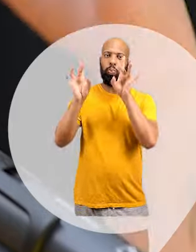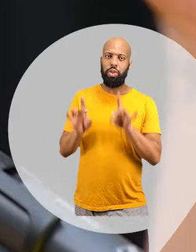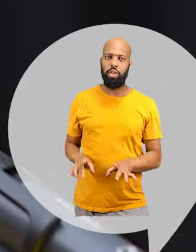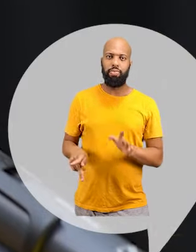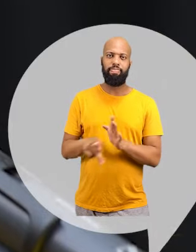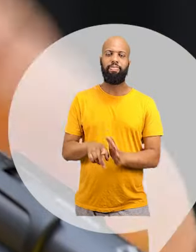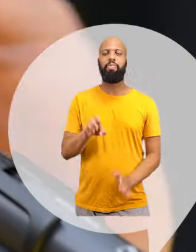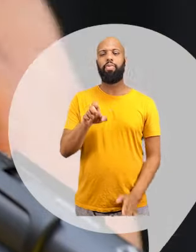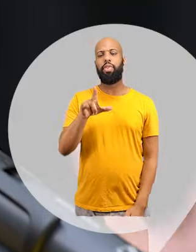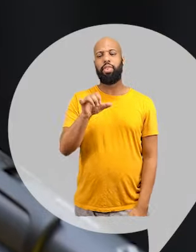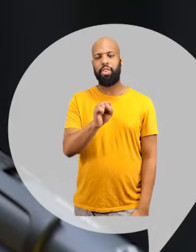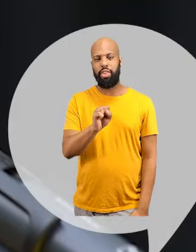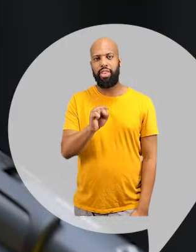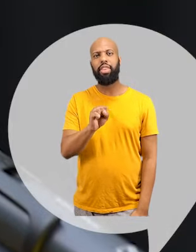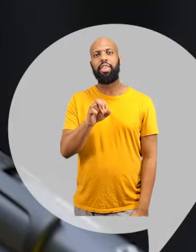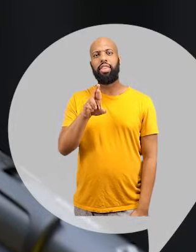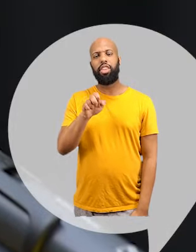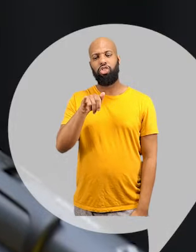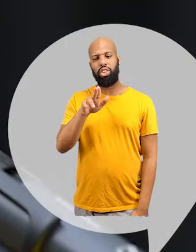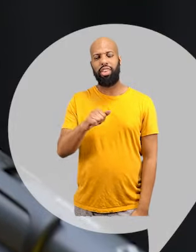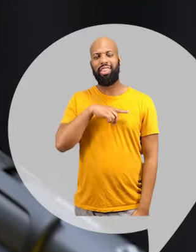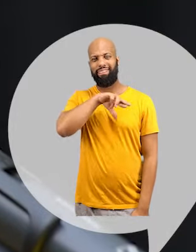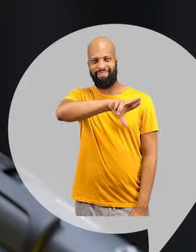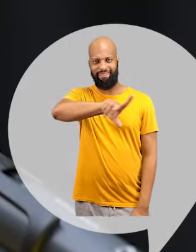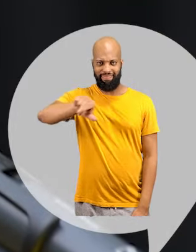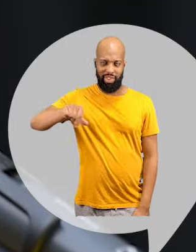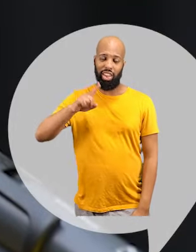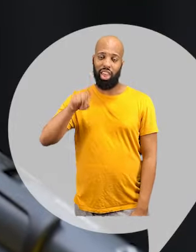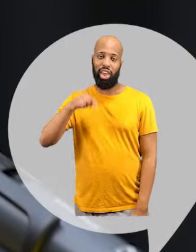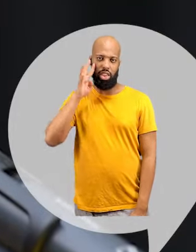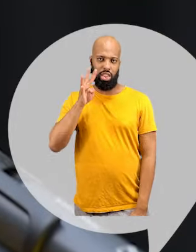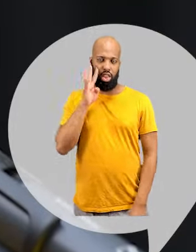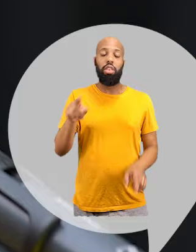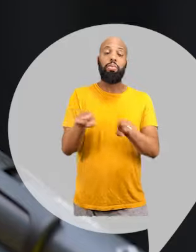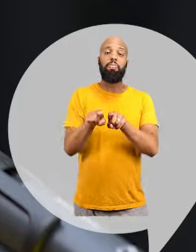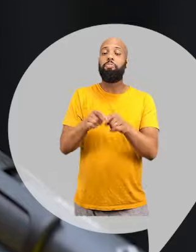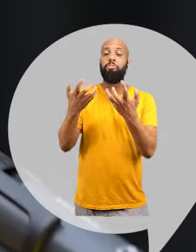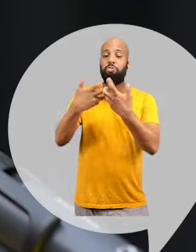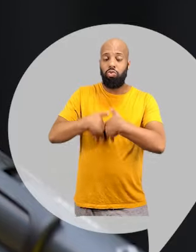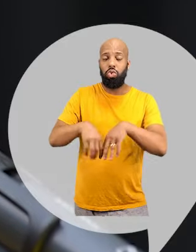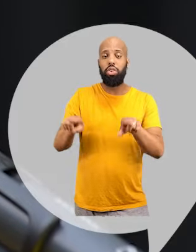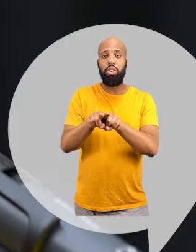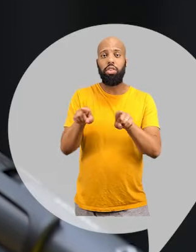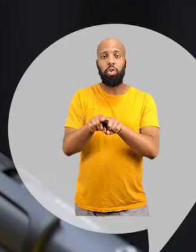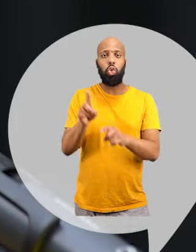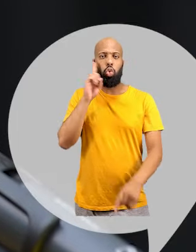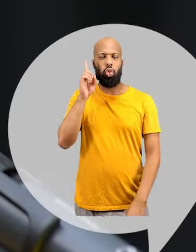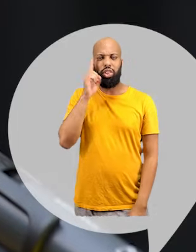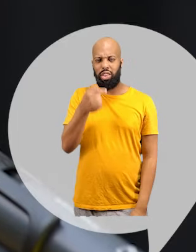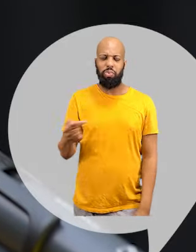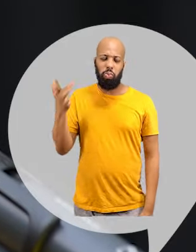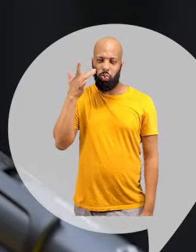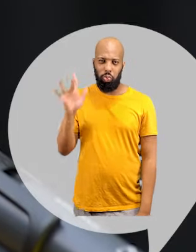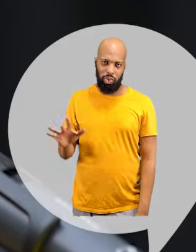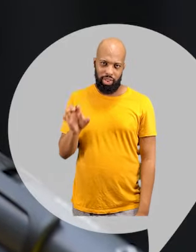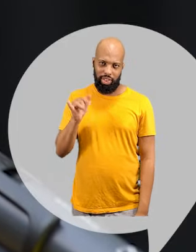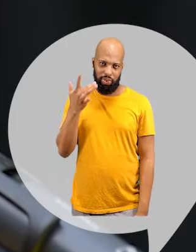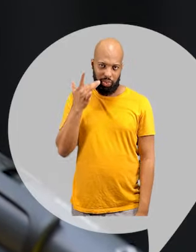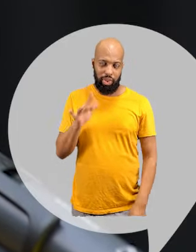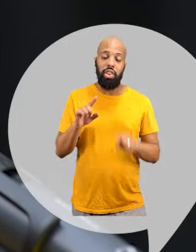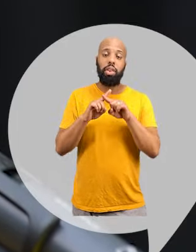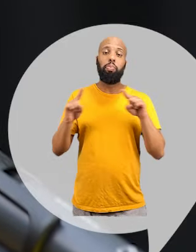de Elis Regina enfim vários artistas é muito massa e também funciona aí todos os dias de semana eu acho não lembro desculpa